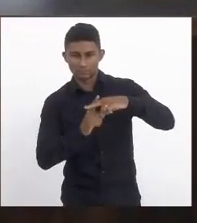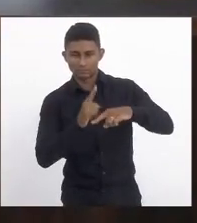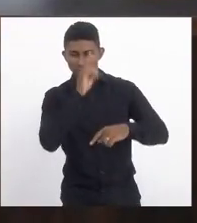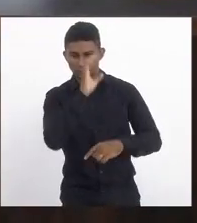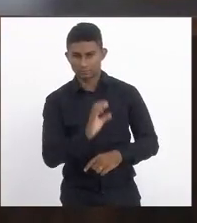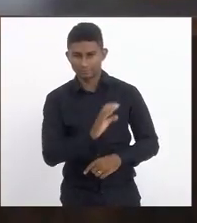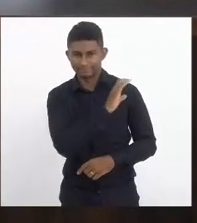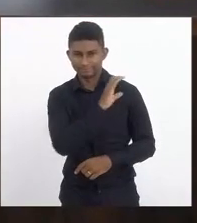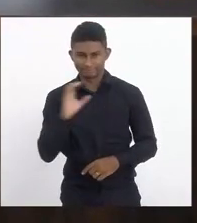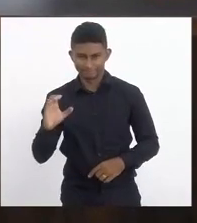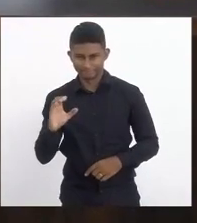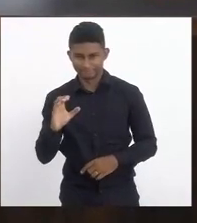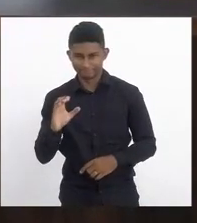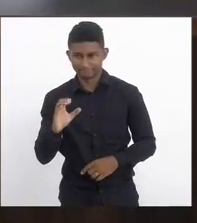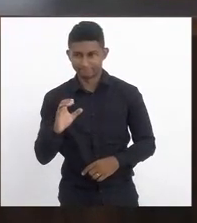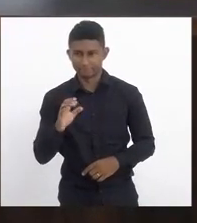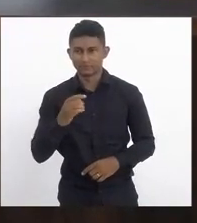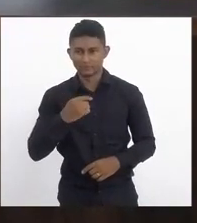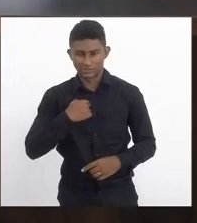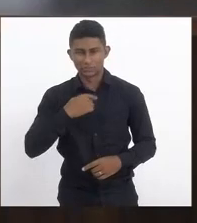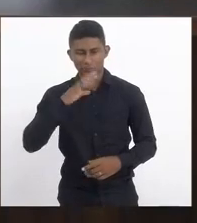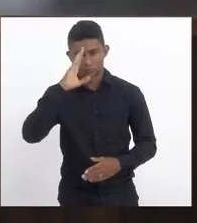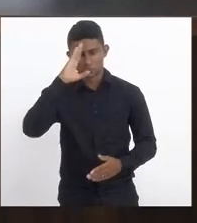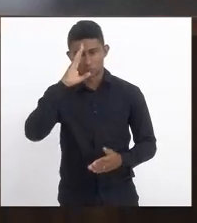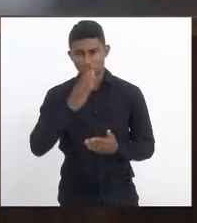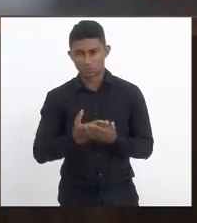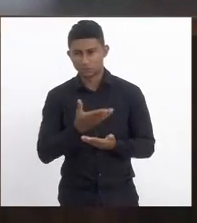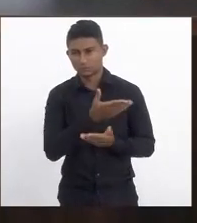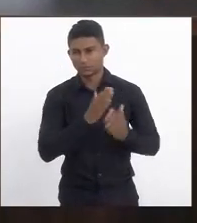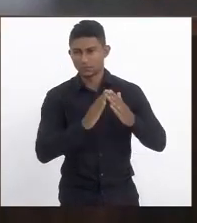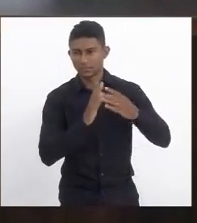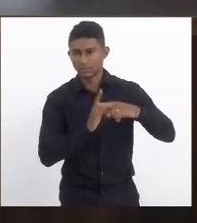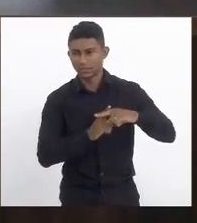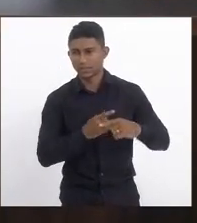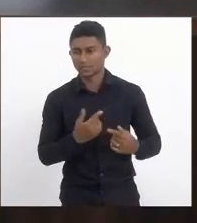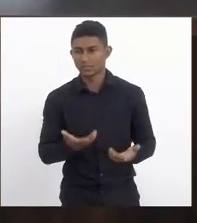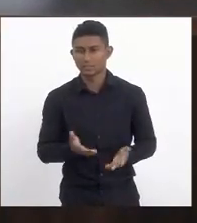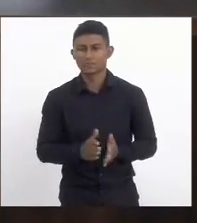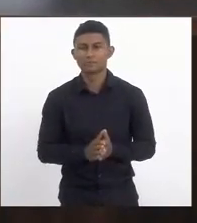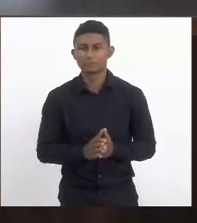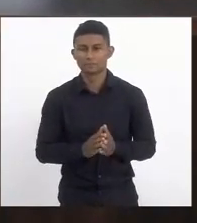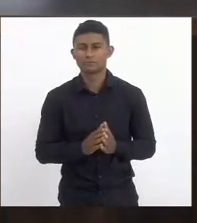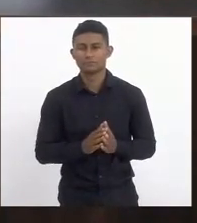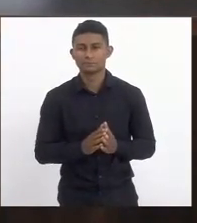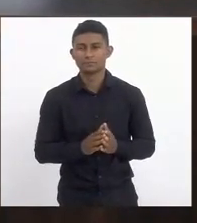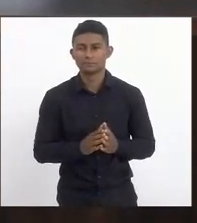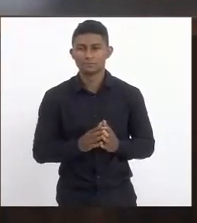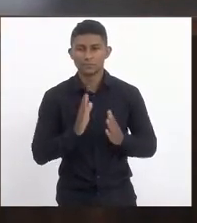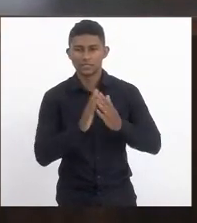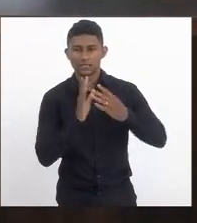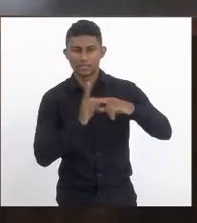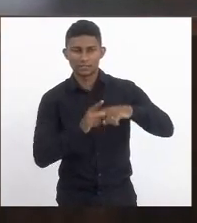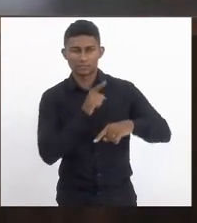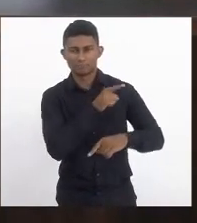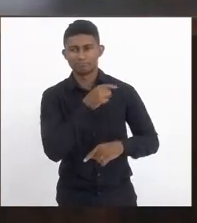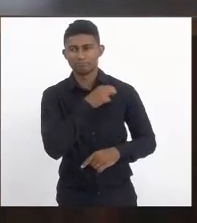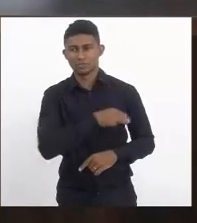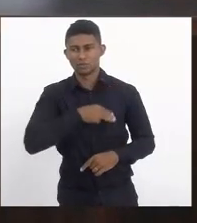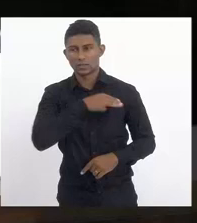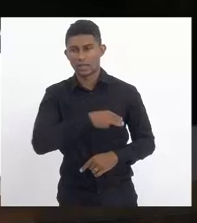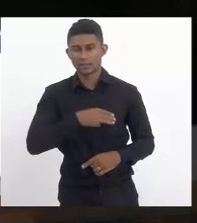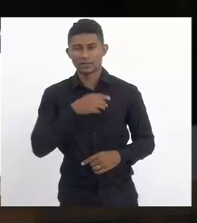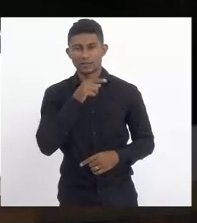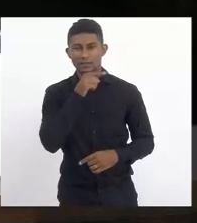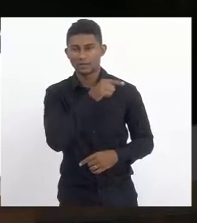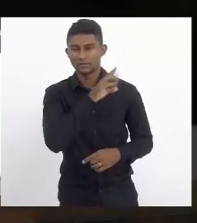disse, acreditando nessa igreja aberta, nessa igreja missionária, nessa igreja sem